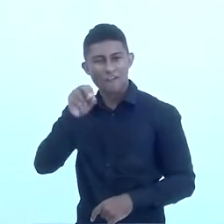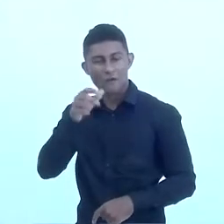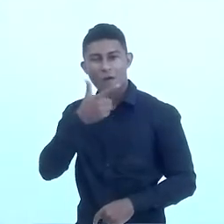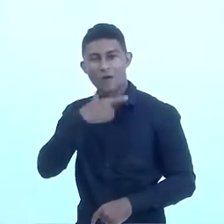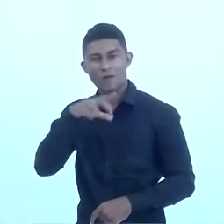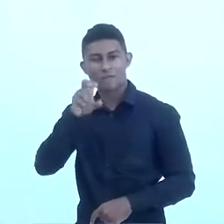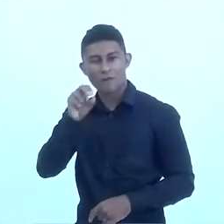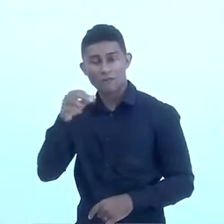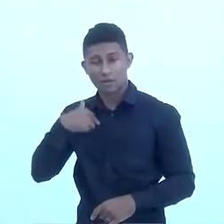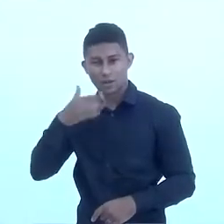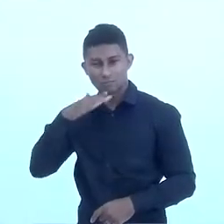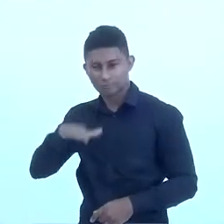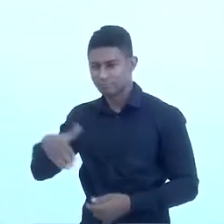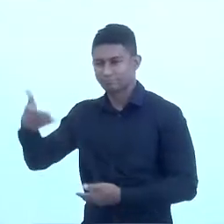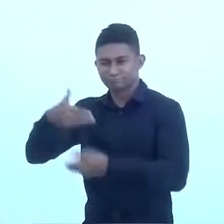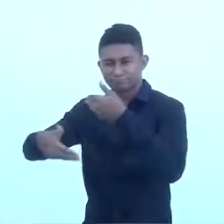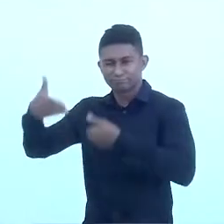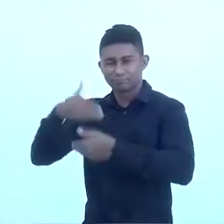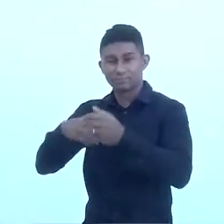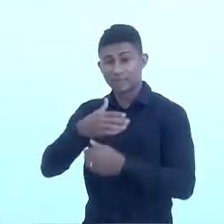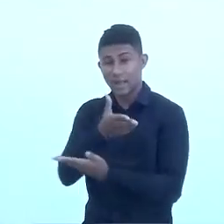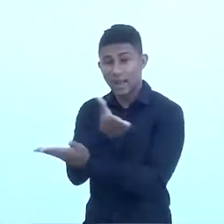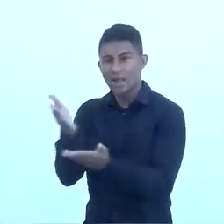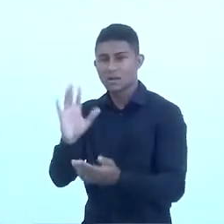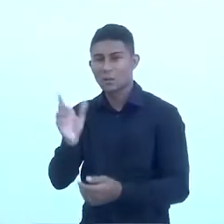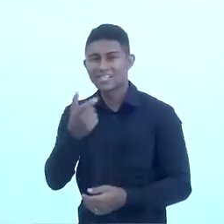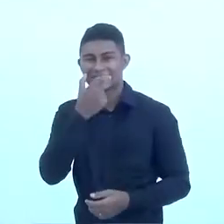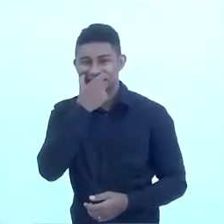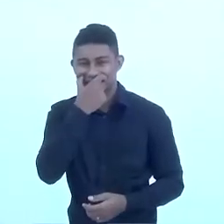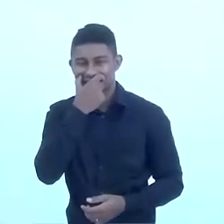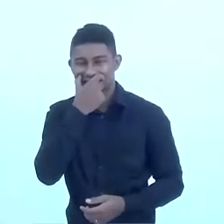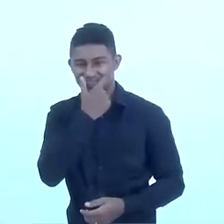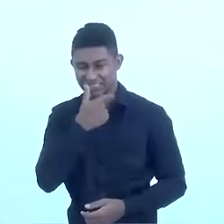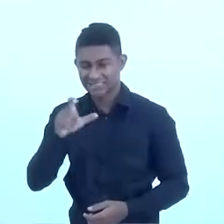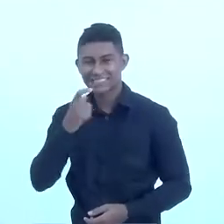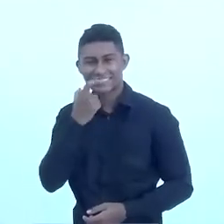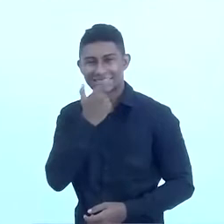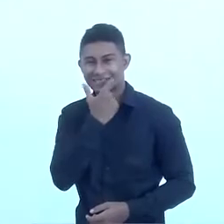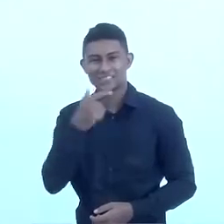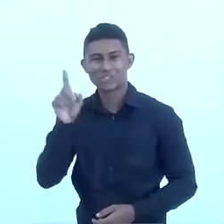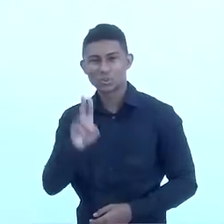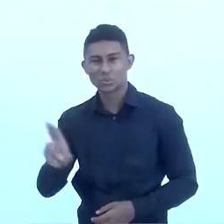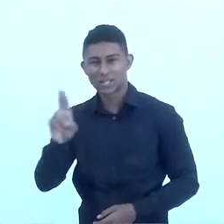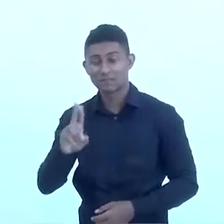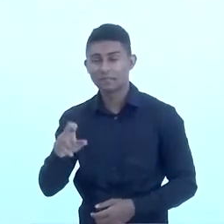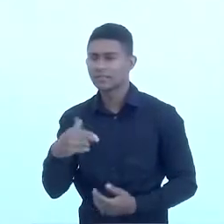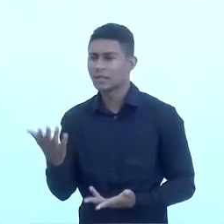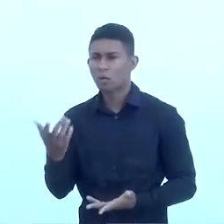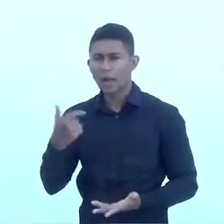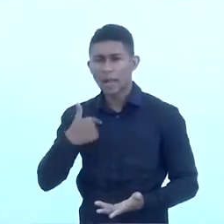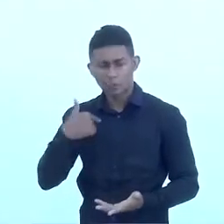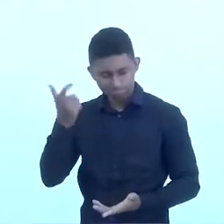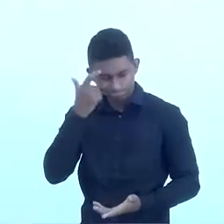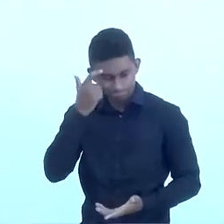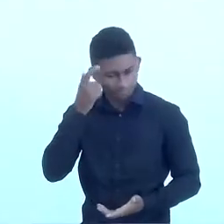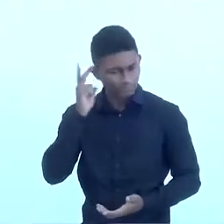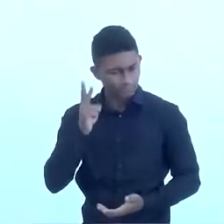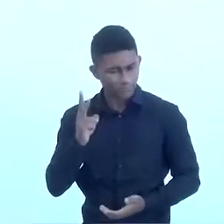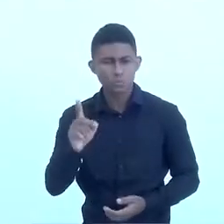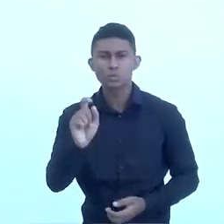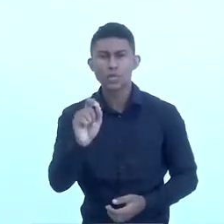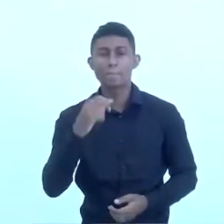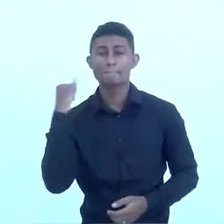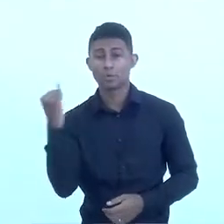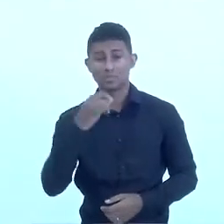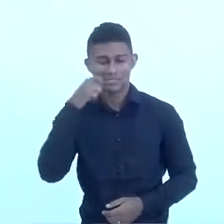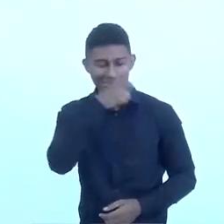avô, por pessoas que usavam dentadura, e eu tenho essa fixação com escovar o dente, com